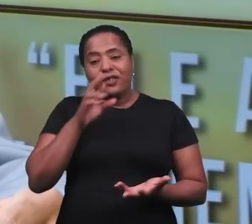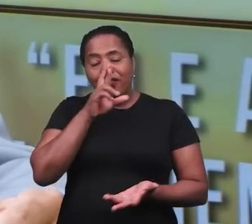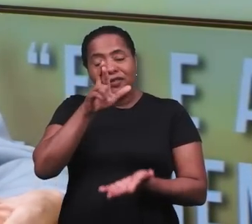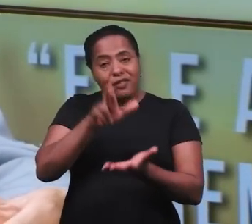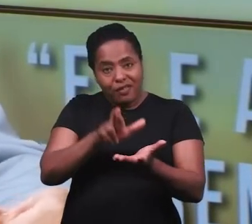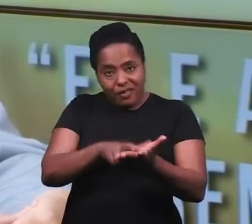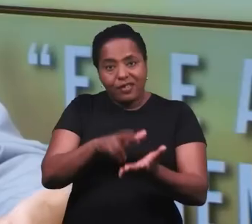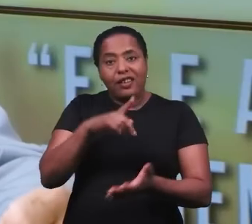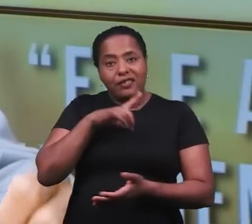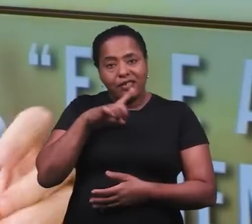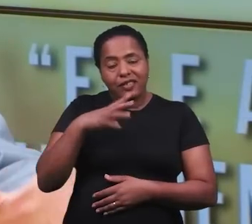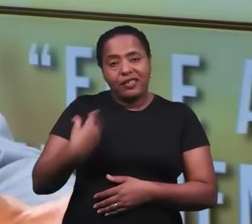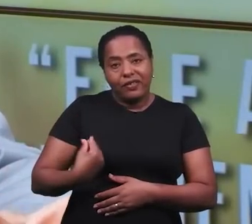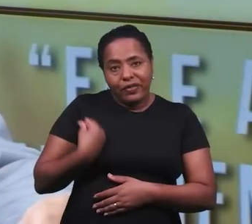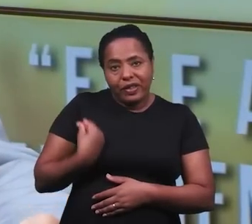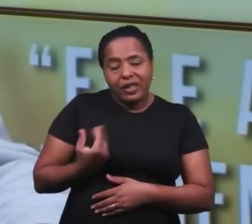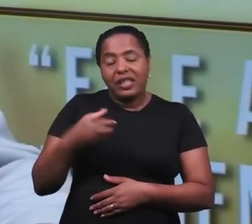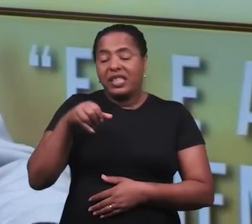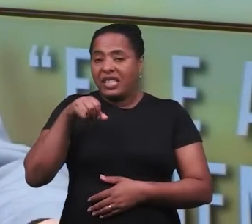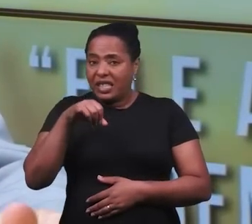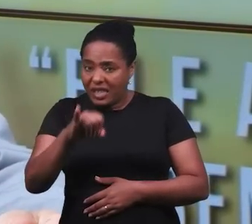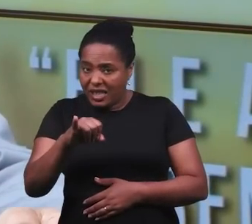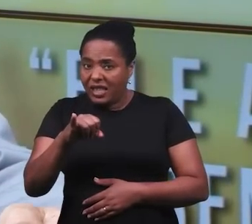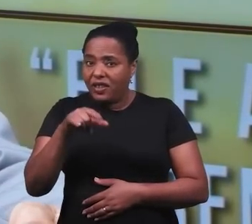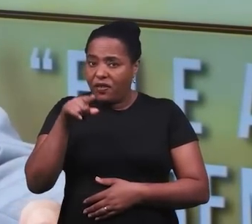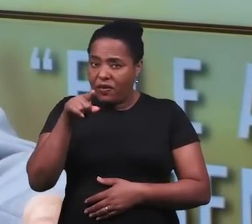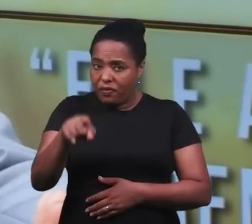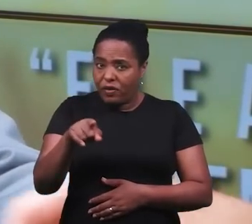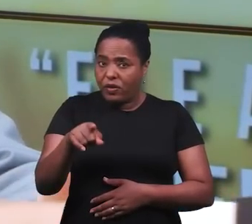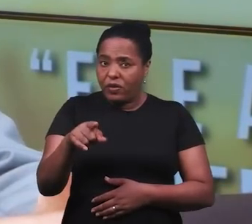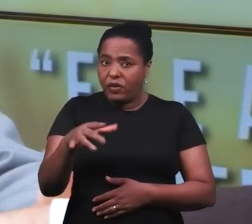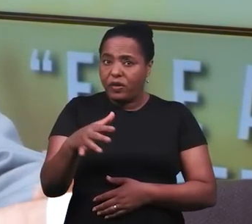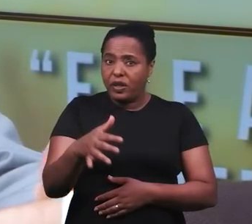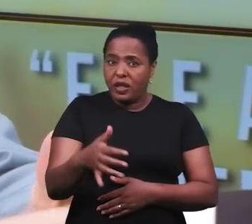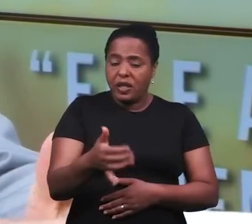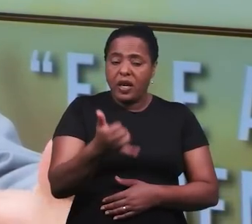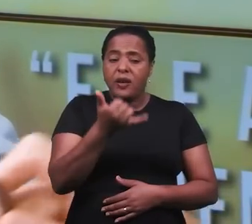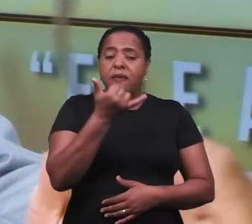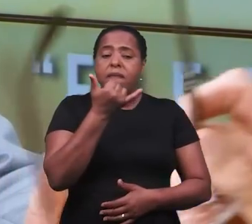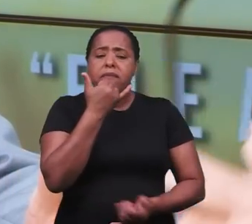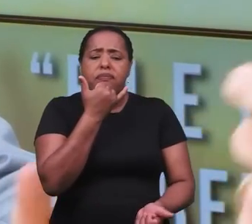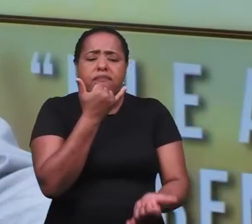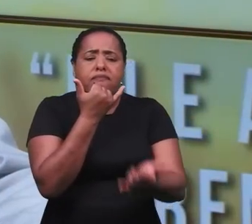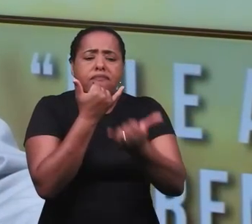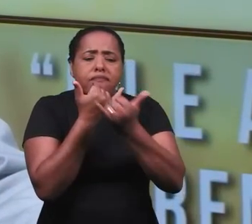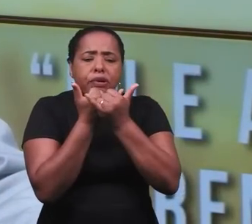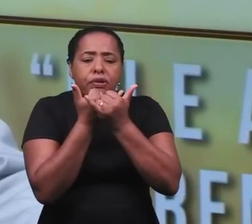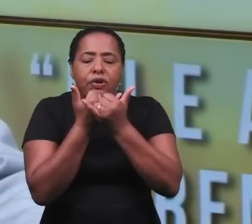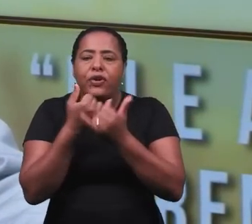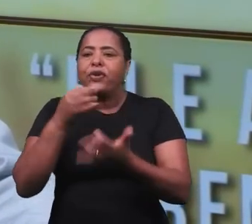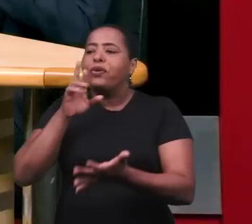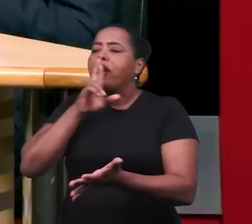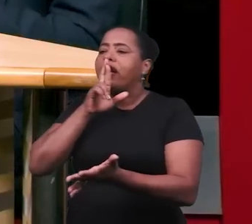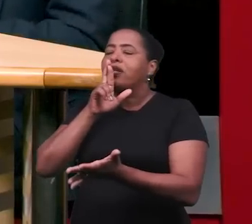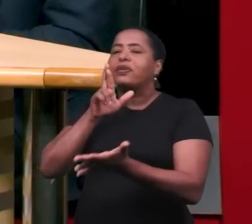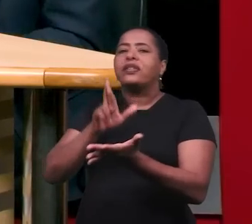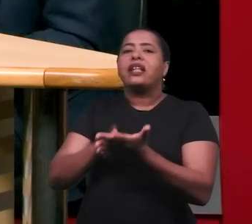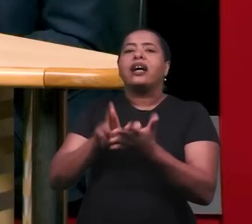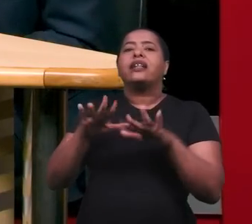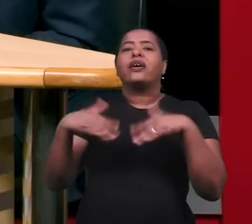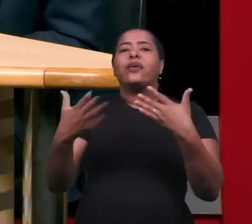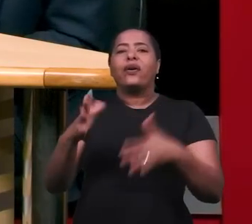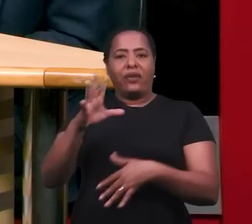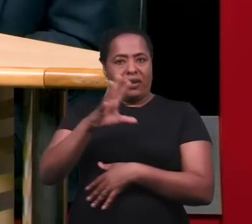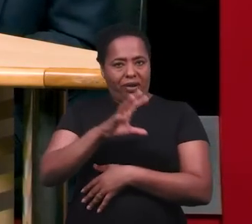vida, as colheitas, não é? O que plantar, né? Então, se você vai plantar perdão, Muito bom. você vai colher